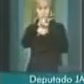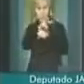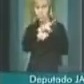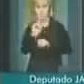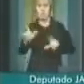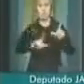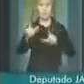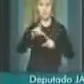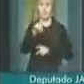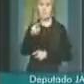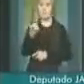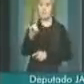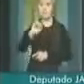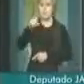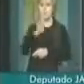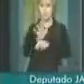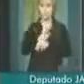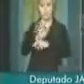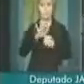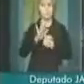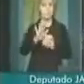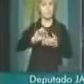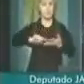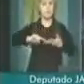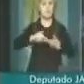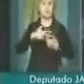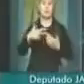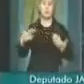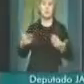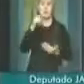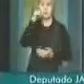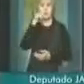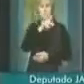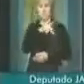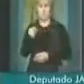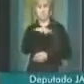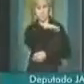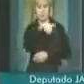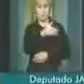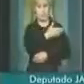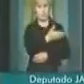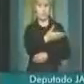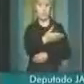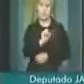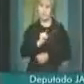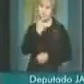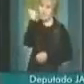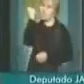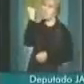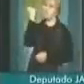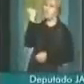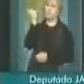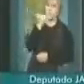Bem, daí pra frente as cenas do filme. Quando a professora chama de Ricardo na sala de aula, ele se revolta,